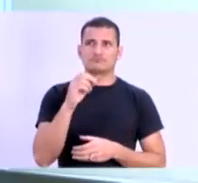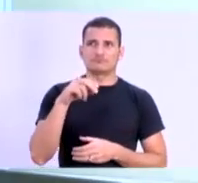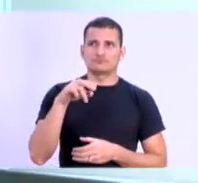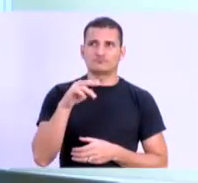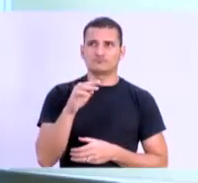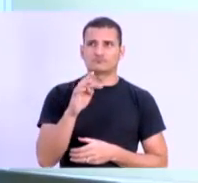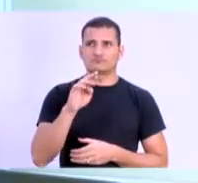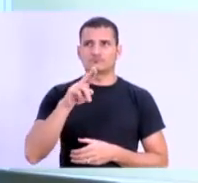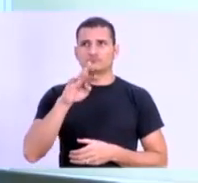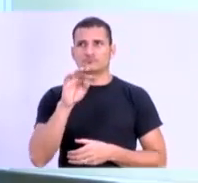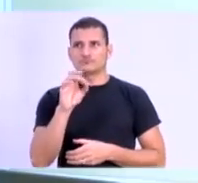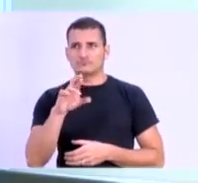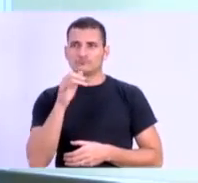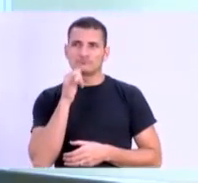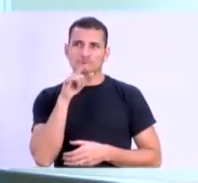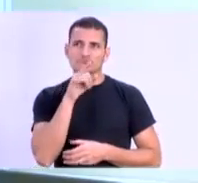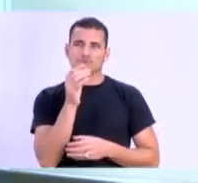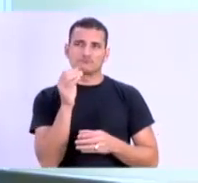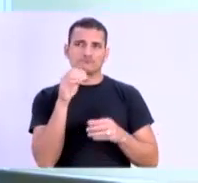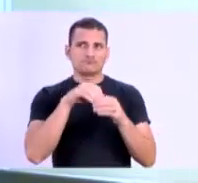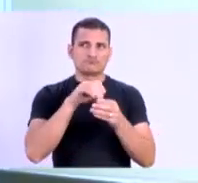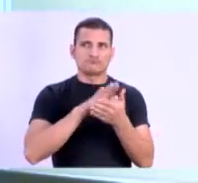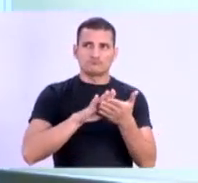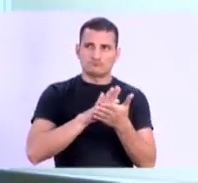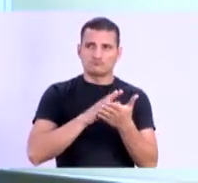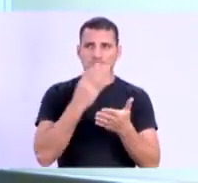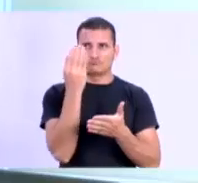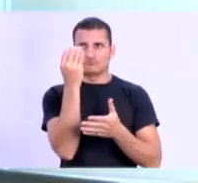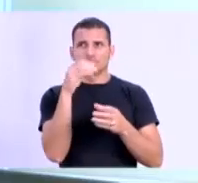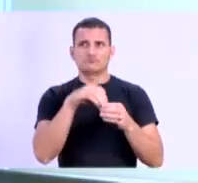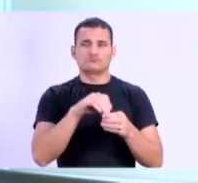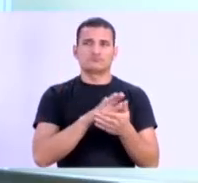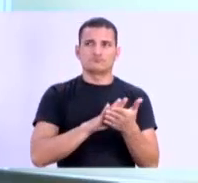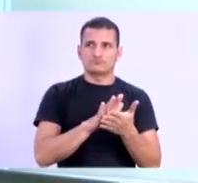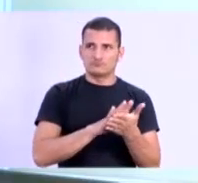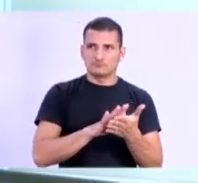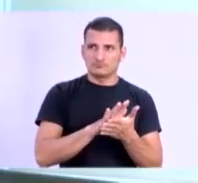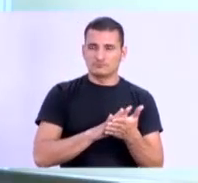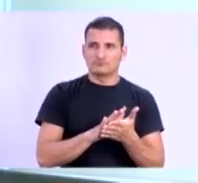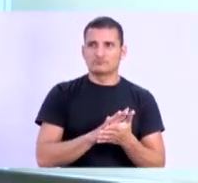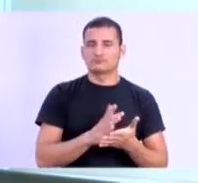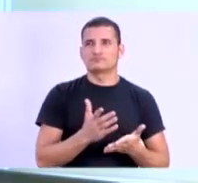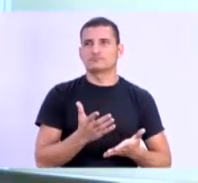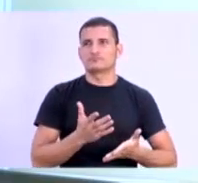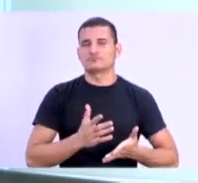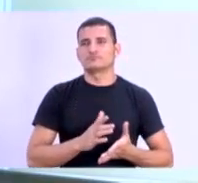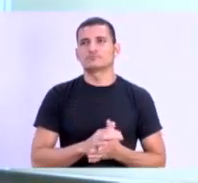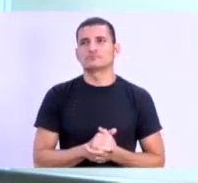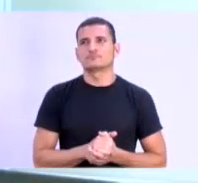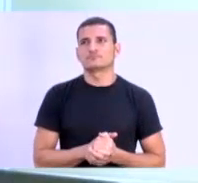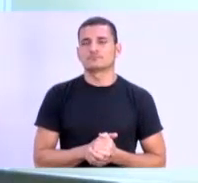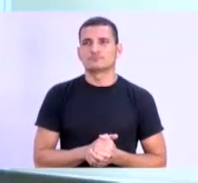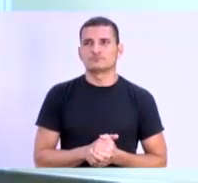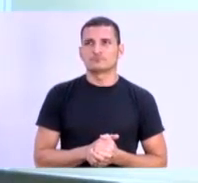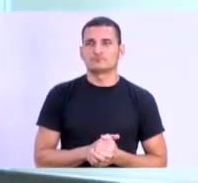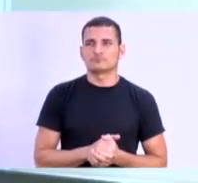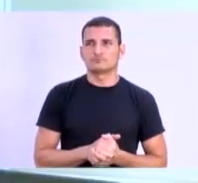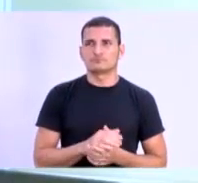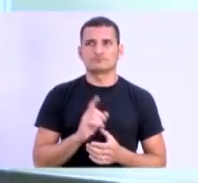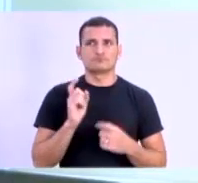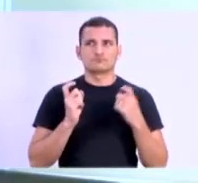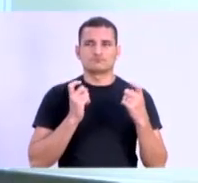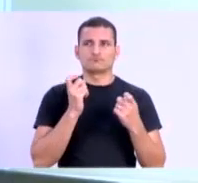você não coloque nada, você deixar, eu esqueci, não coloquei lá, não defini um construtor, não defini um método que tem o mesmo nome da classe. Não se